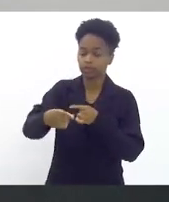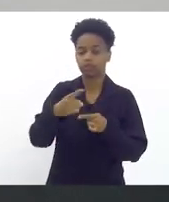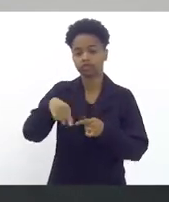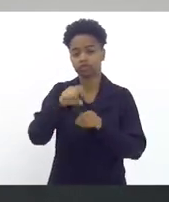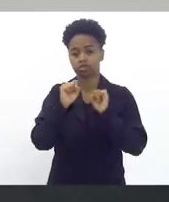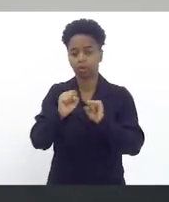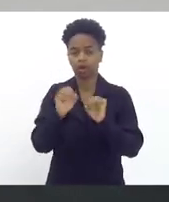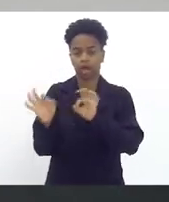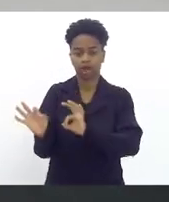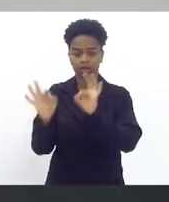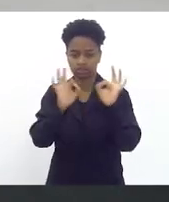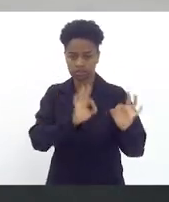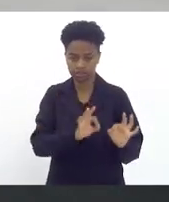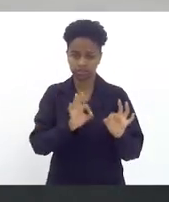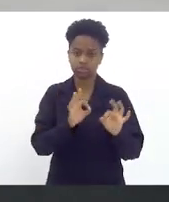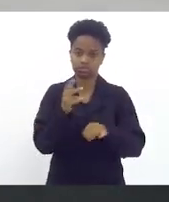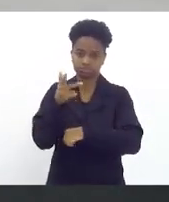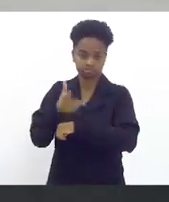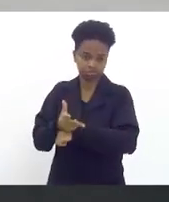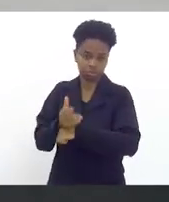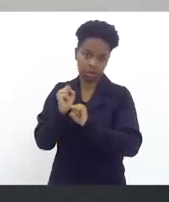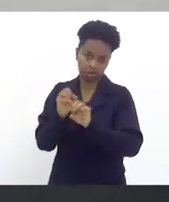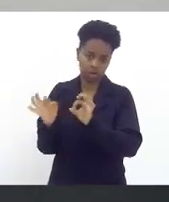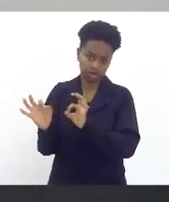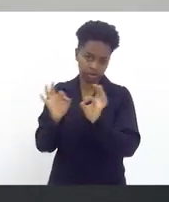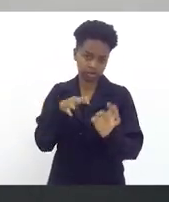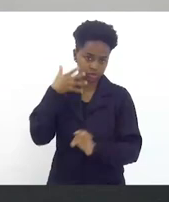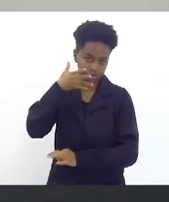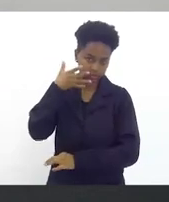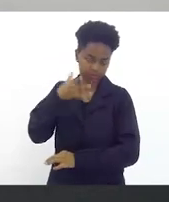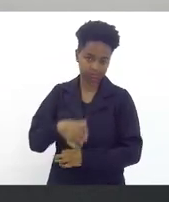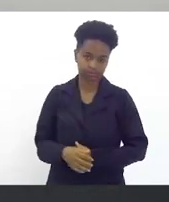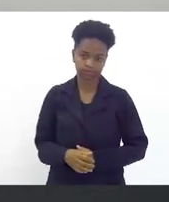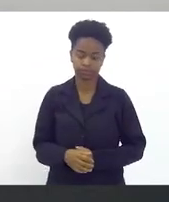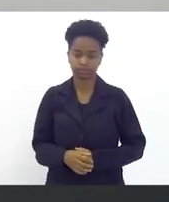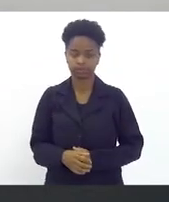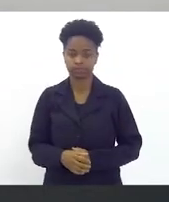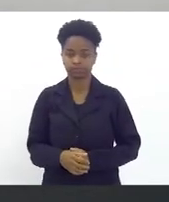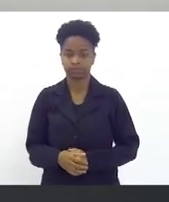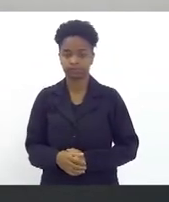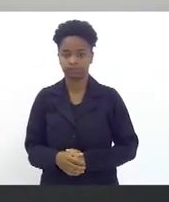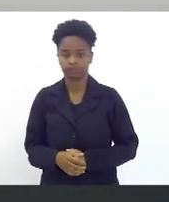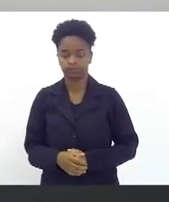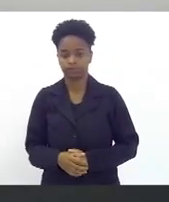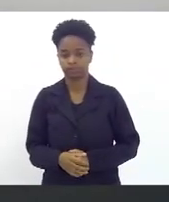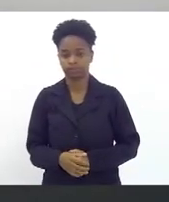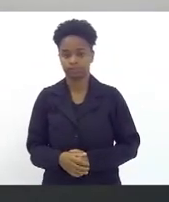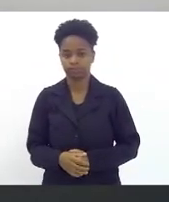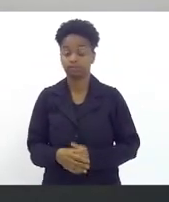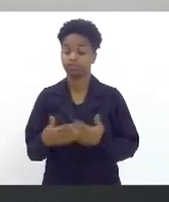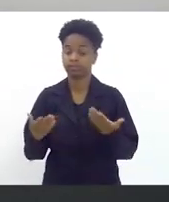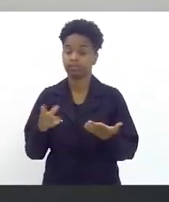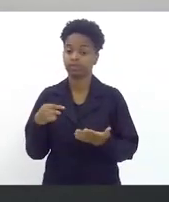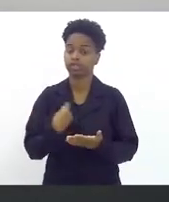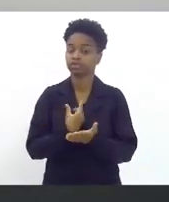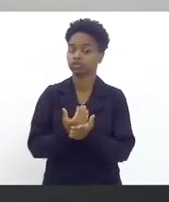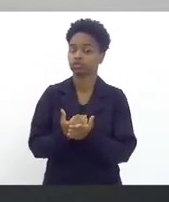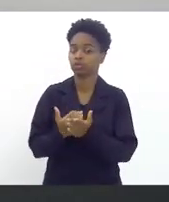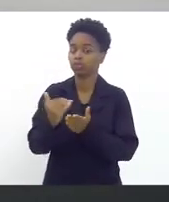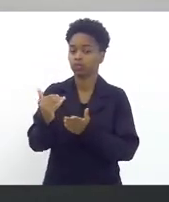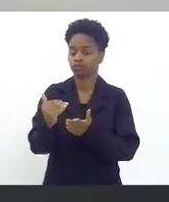acesso a filmagem e as falas de todo mundo bem então vamos dar início